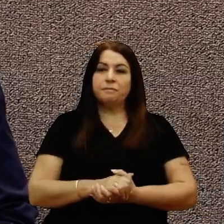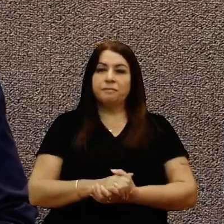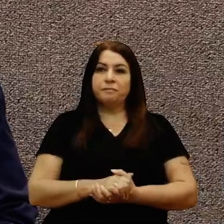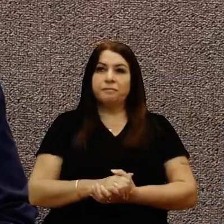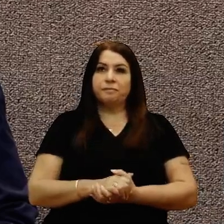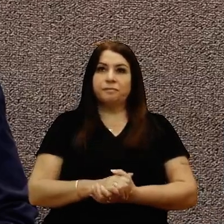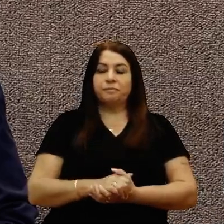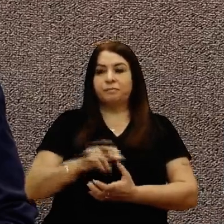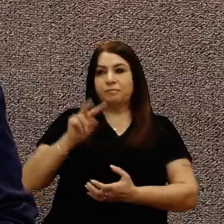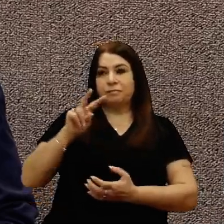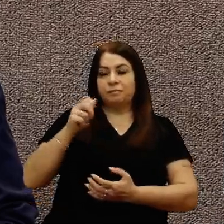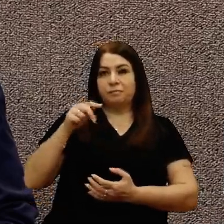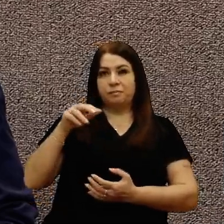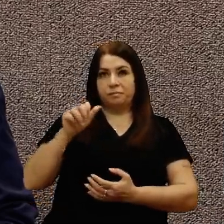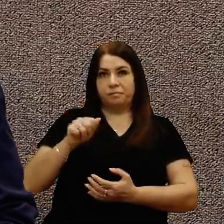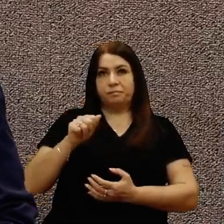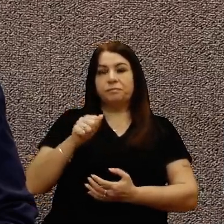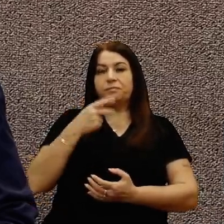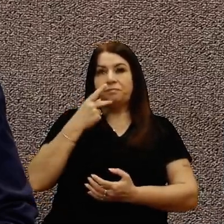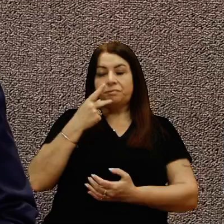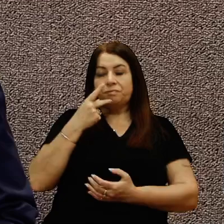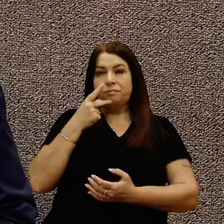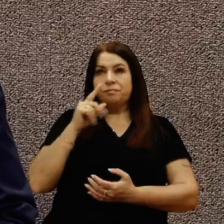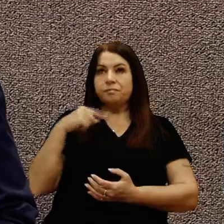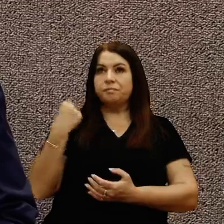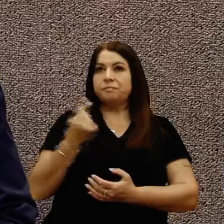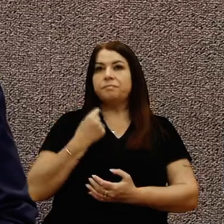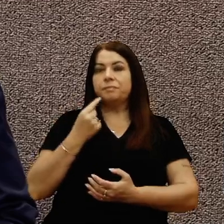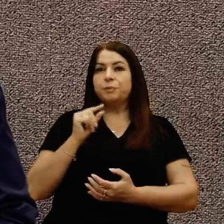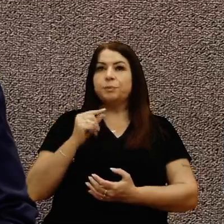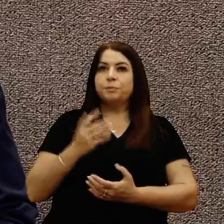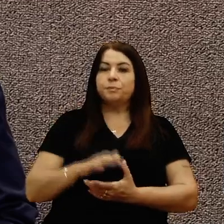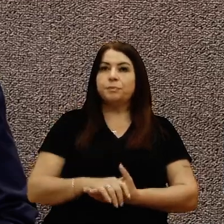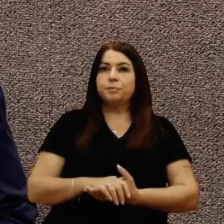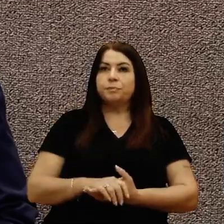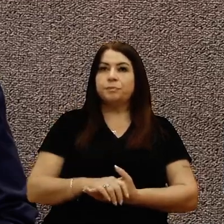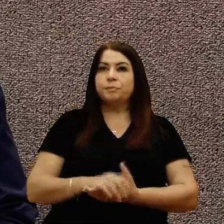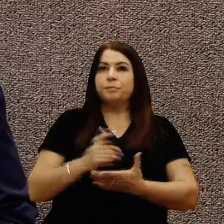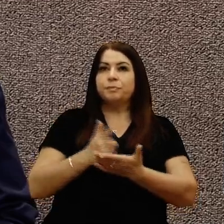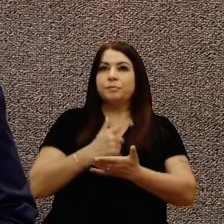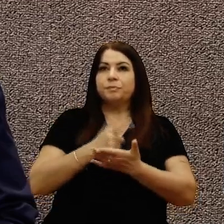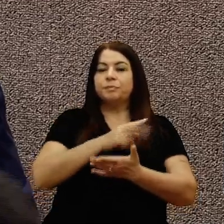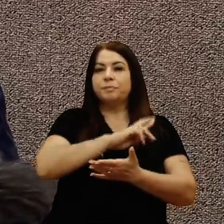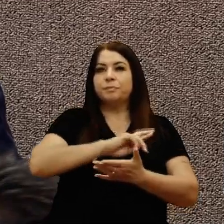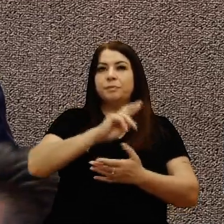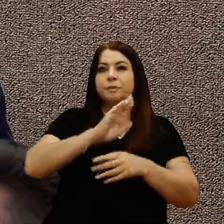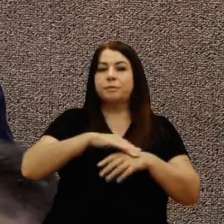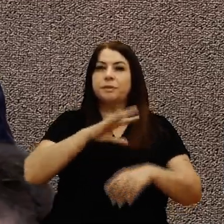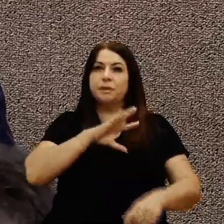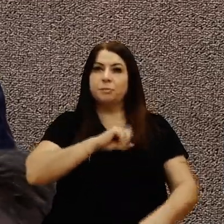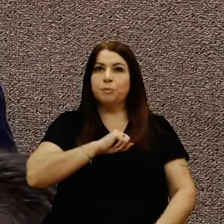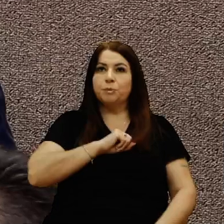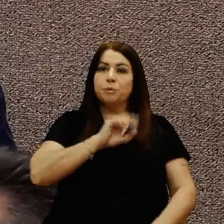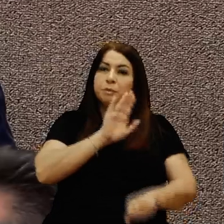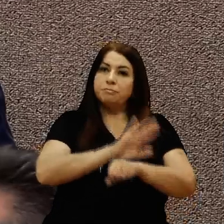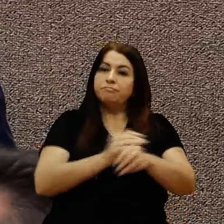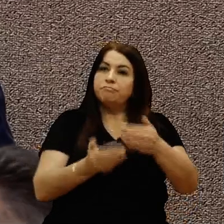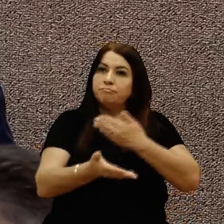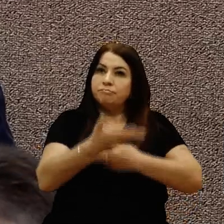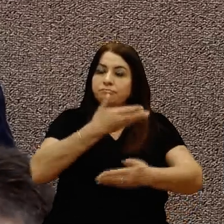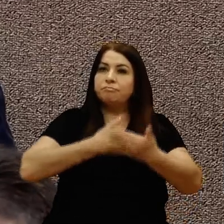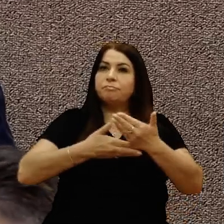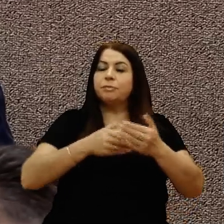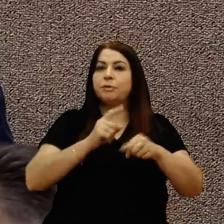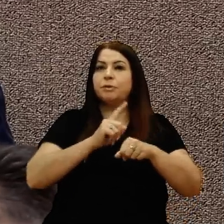a Vânia comentou que aqui para nós é um pouquinho mais, esse livro representa mais amor, mais fraternidade. Eu quero aproveitar